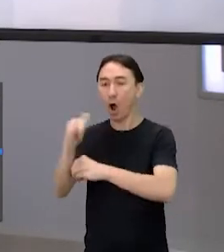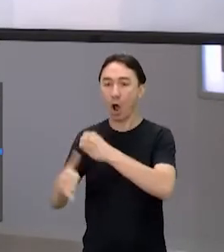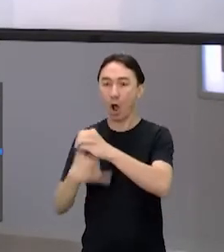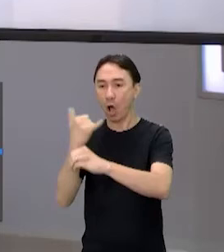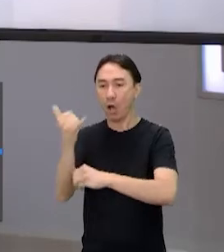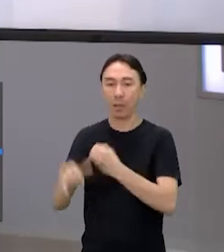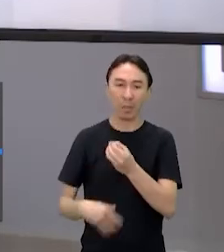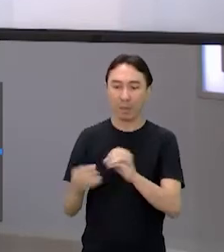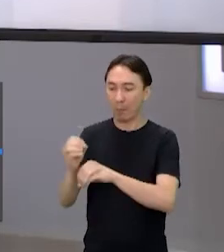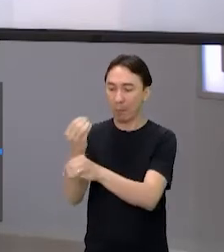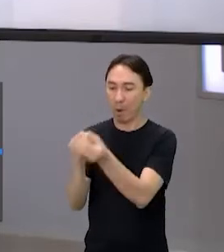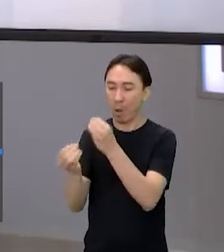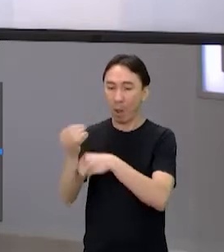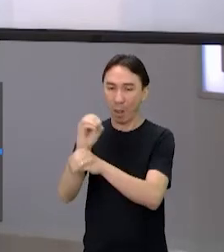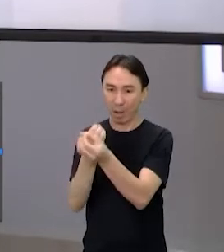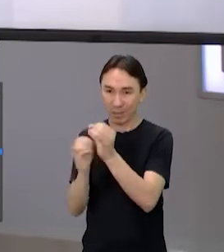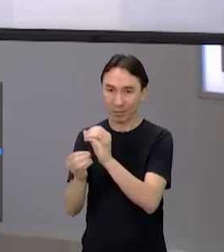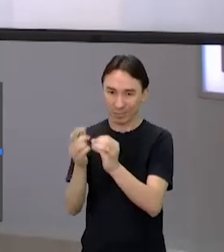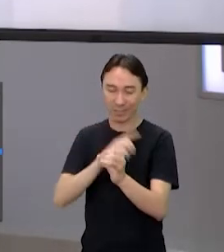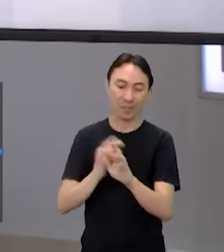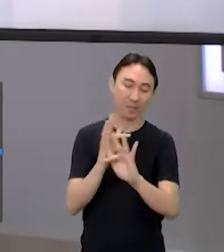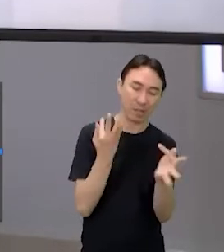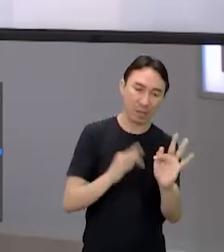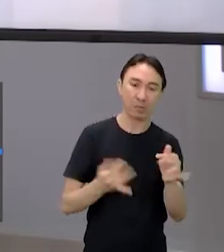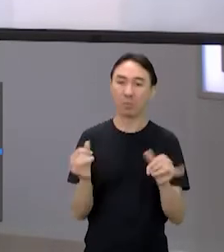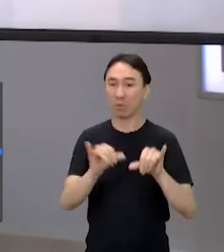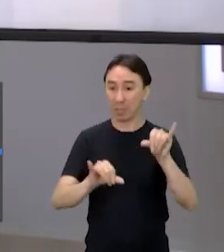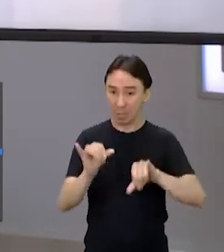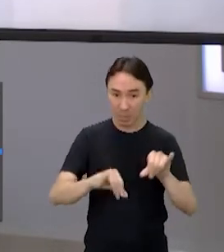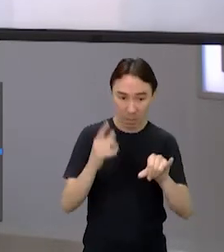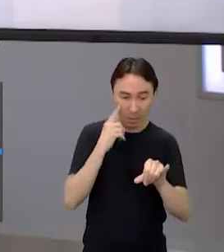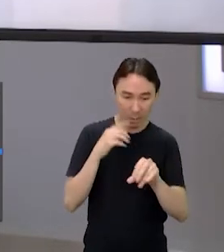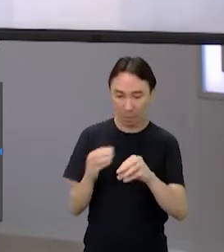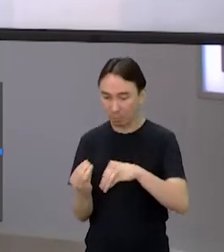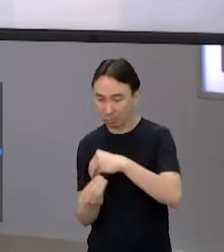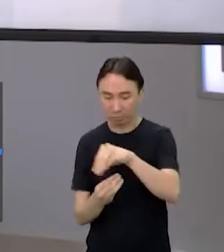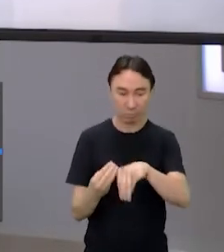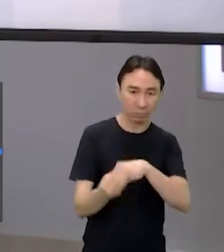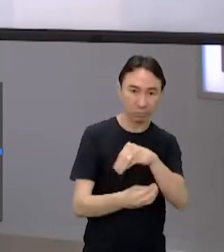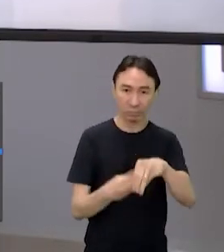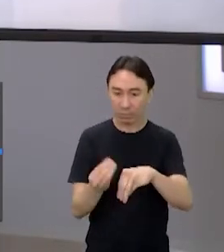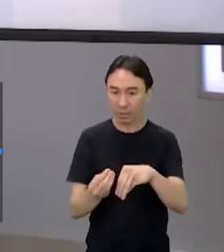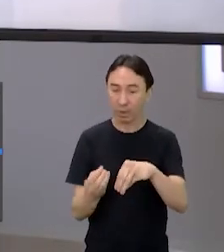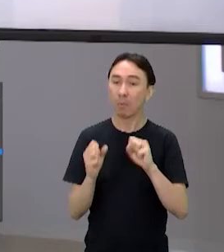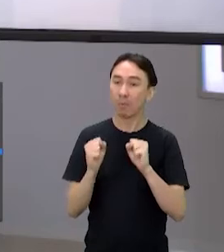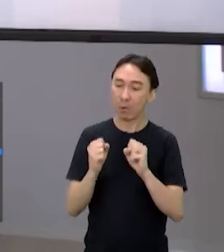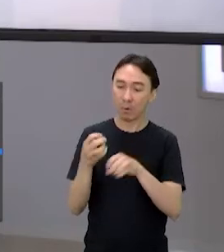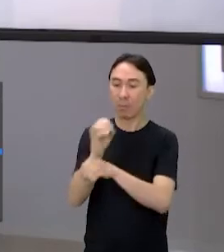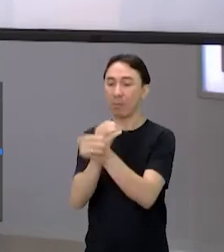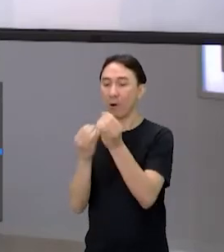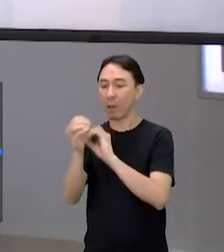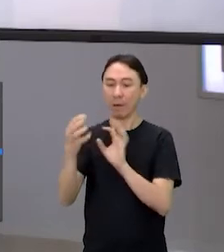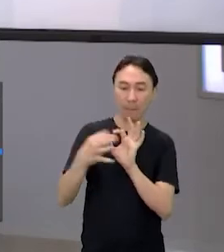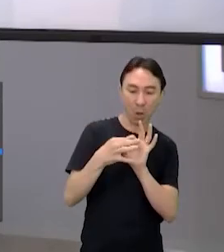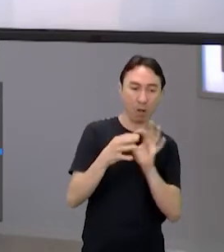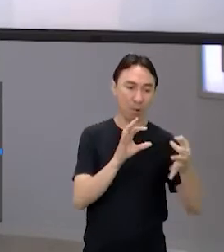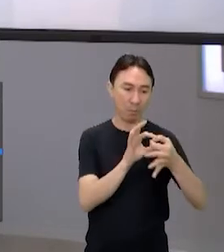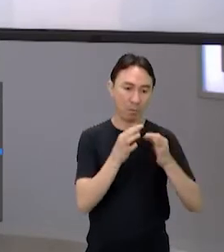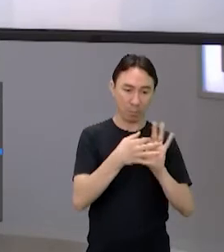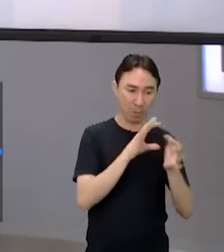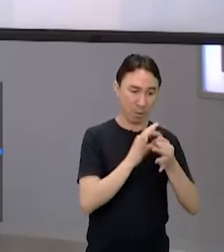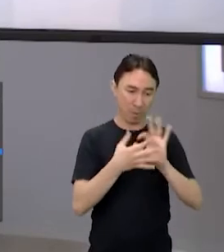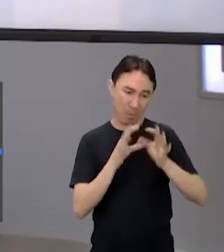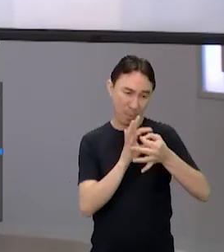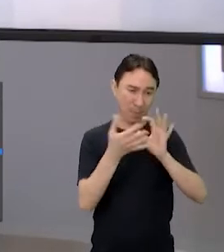que ele chama aí de físico-químico, essas moléculas, então, elas poderiam se unir e, a partir daí, formarem,